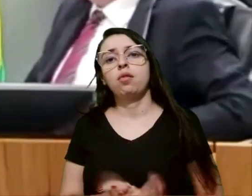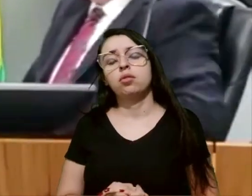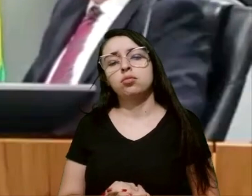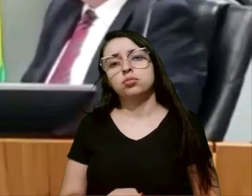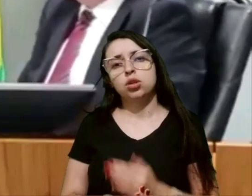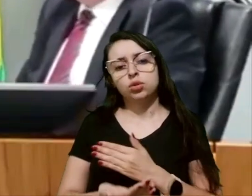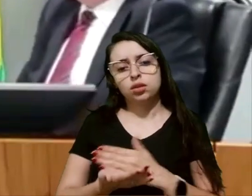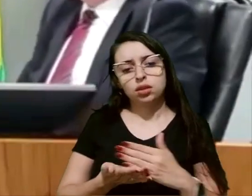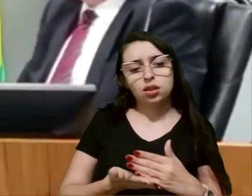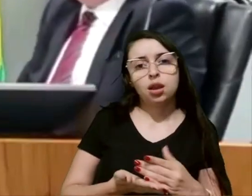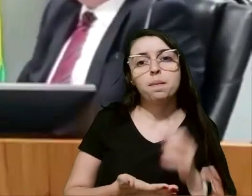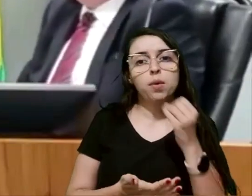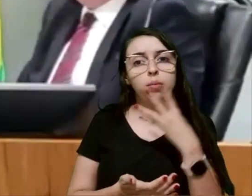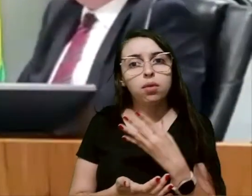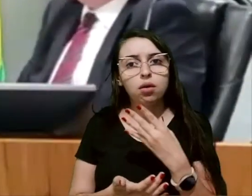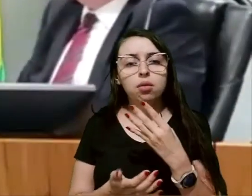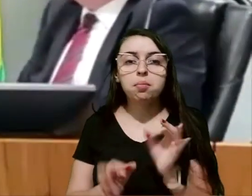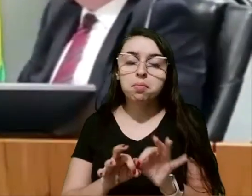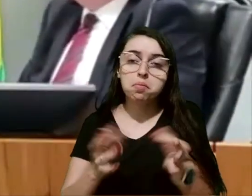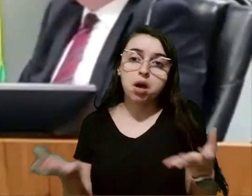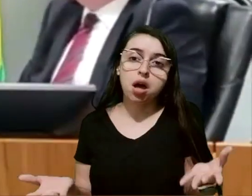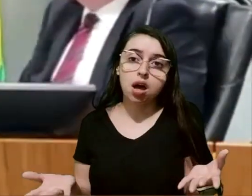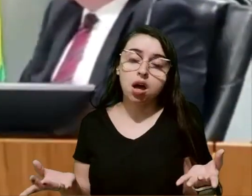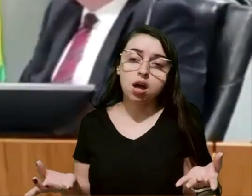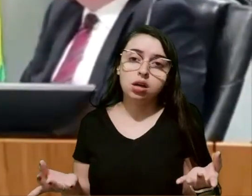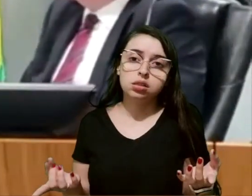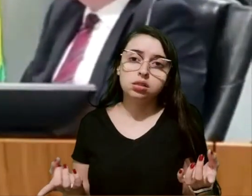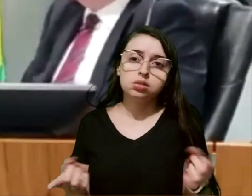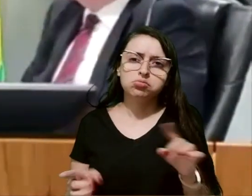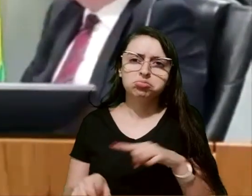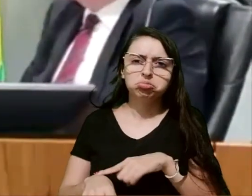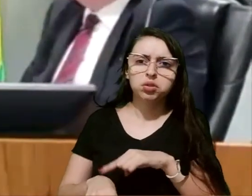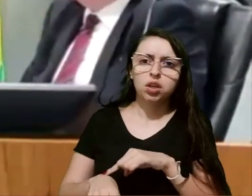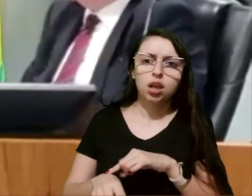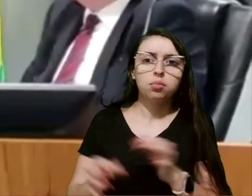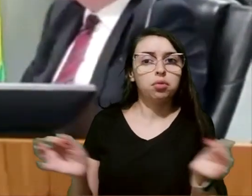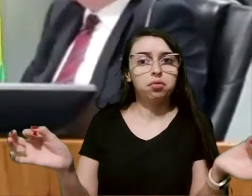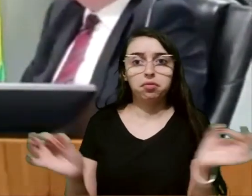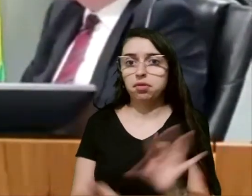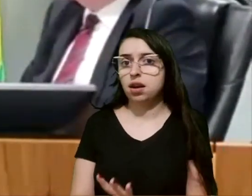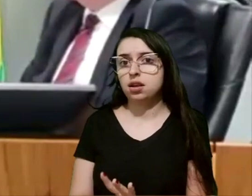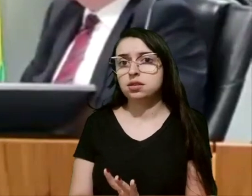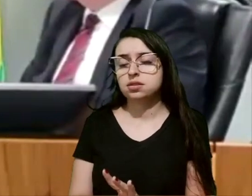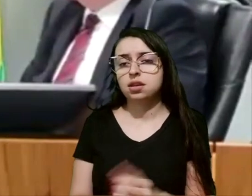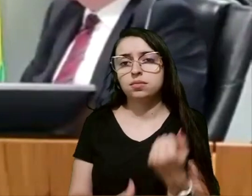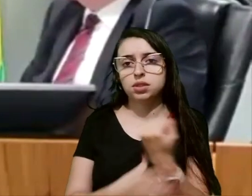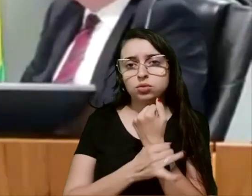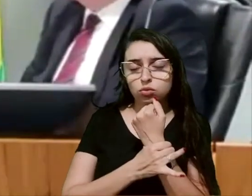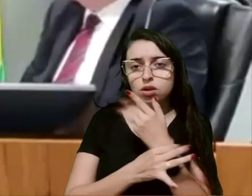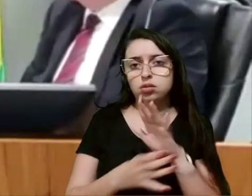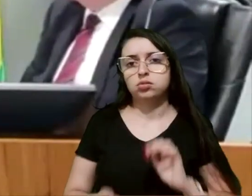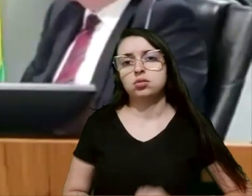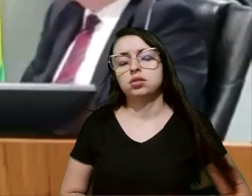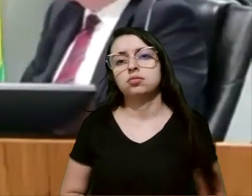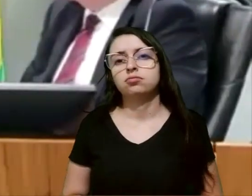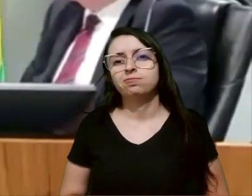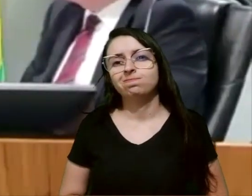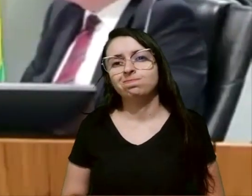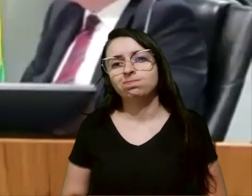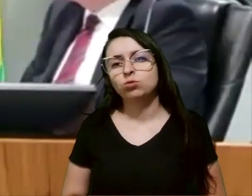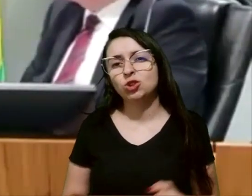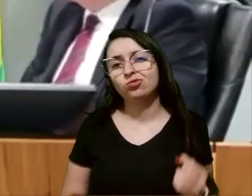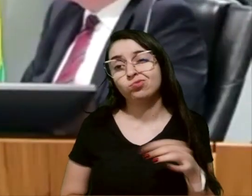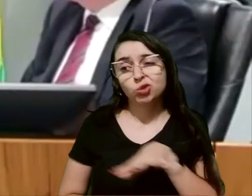a discussão por um período razoável, mas em algum momento, no momento de maturação, você convergir para a segurança. A